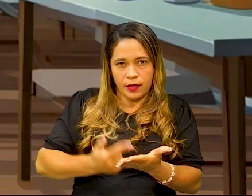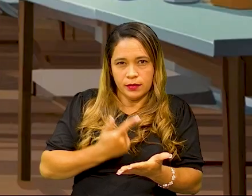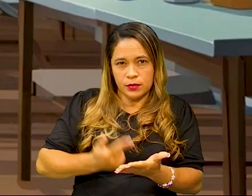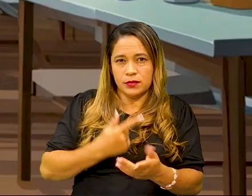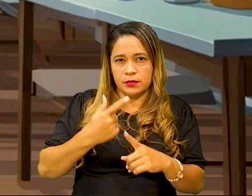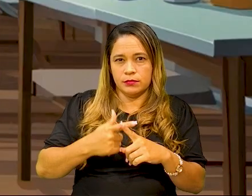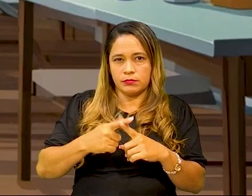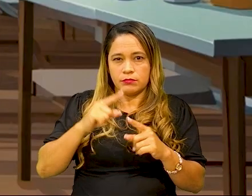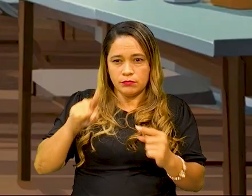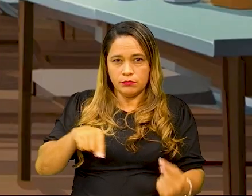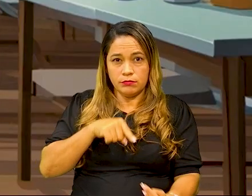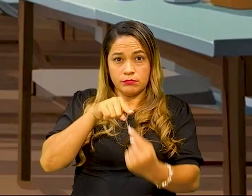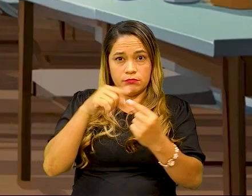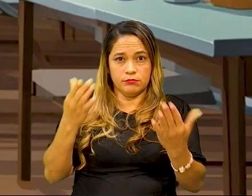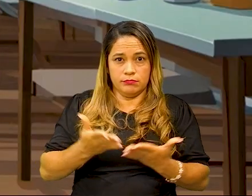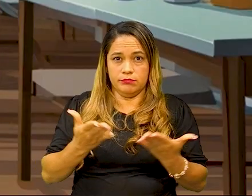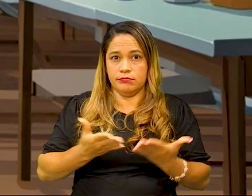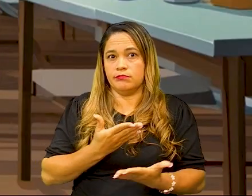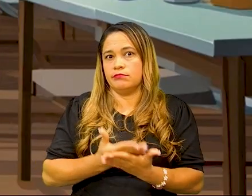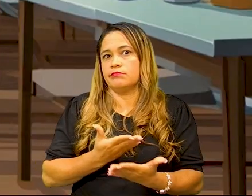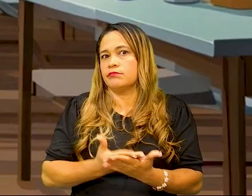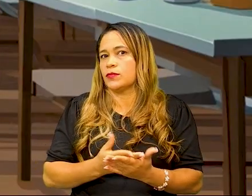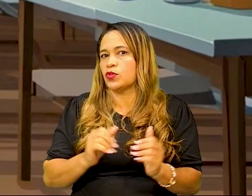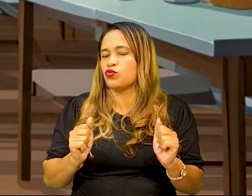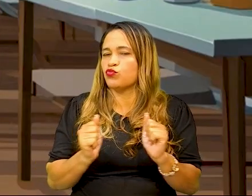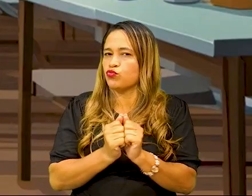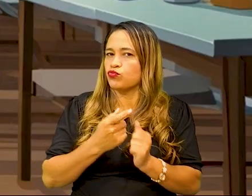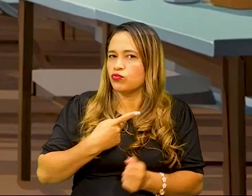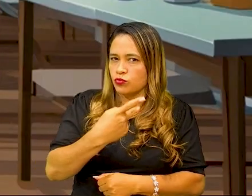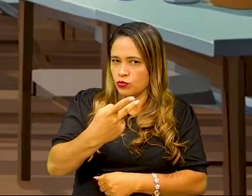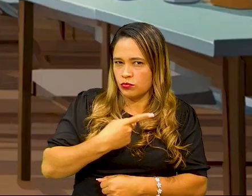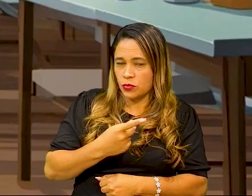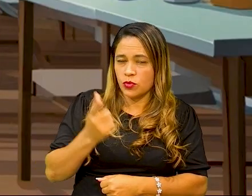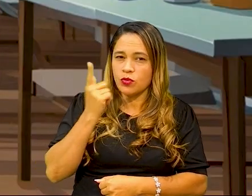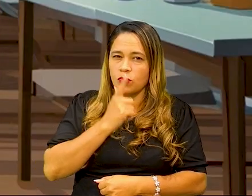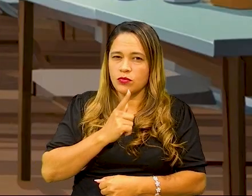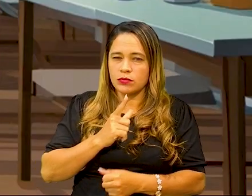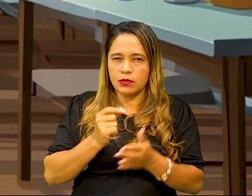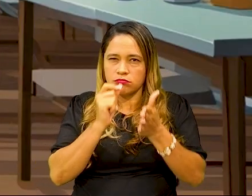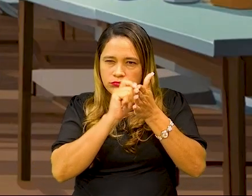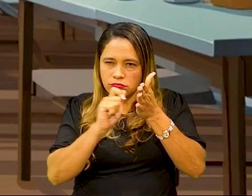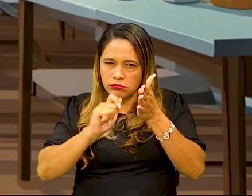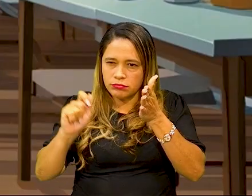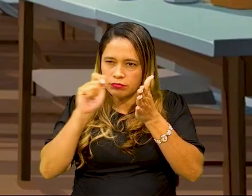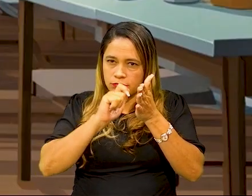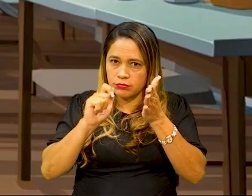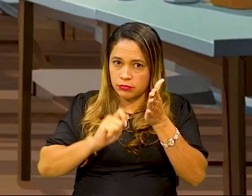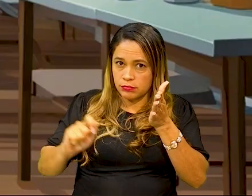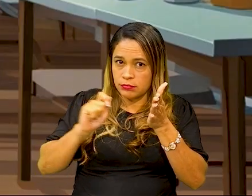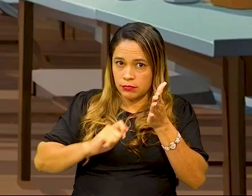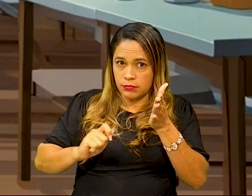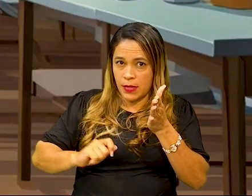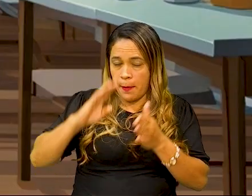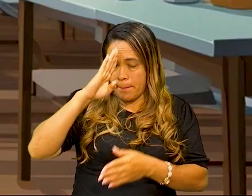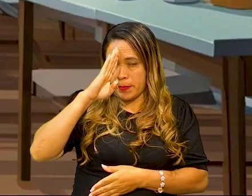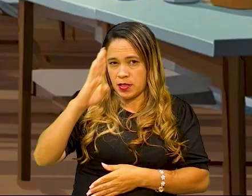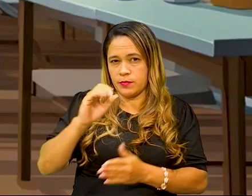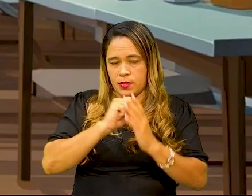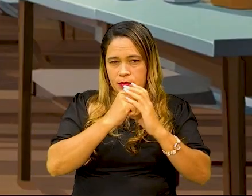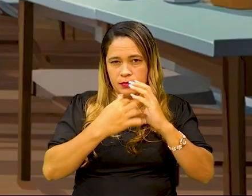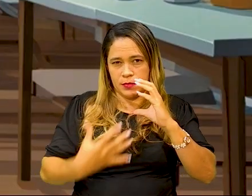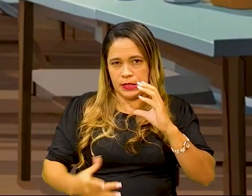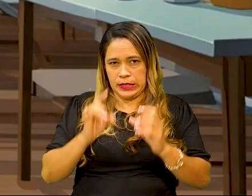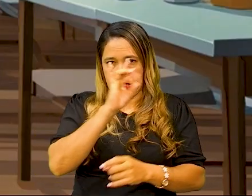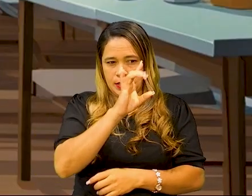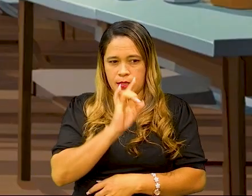o objetivo dessa aula é que você, juntamente comigo, consiga ir preenchendo devagarzinho no seu quadro as principais características de cada